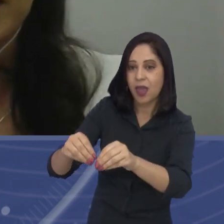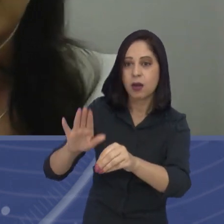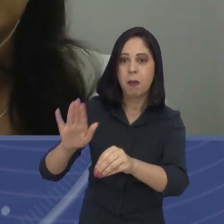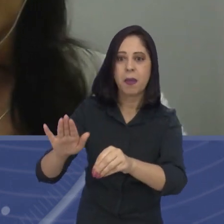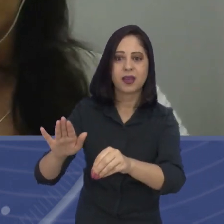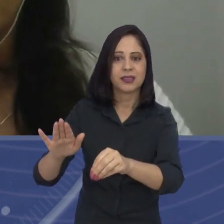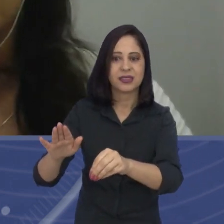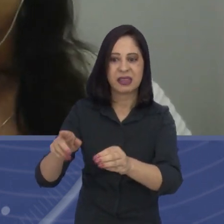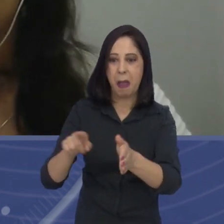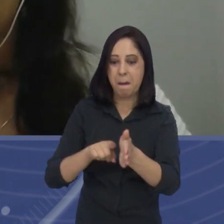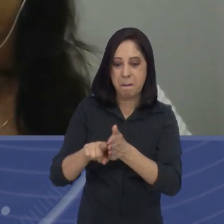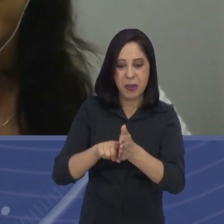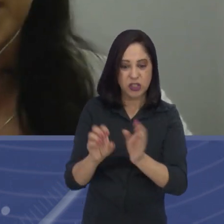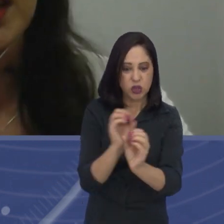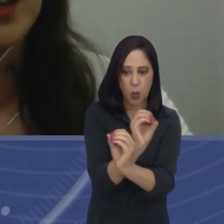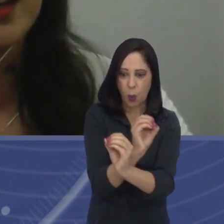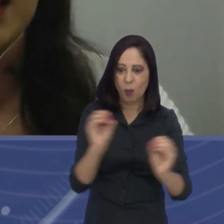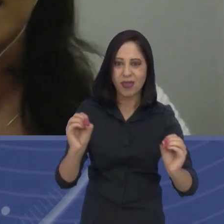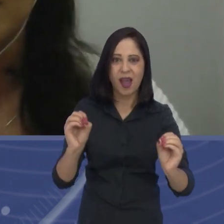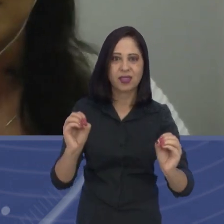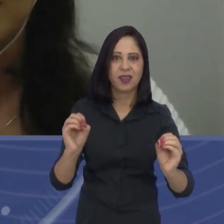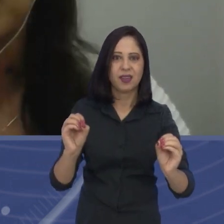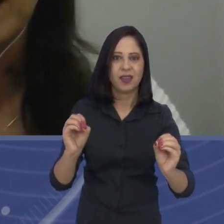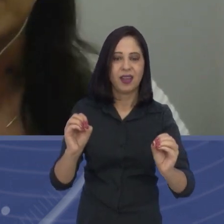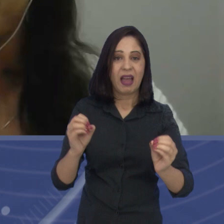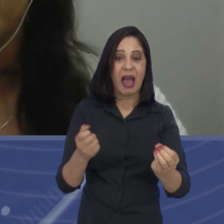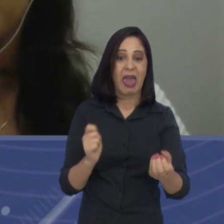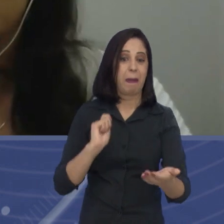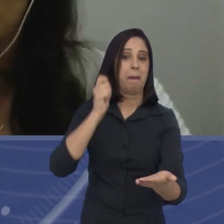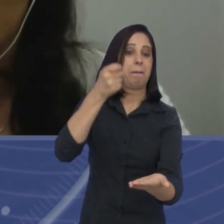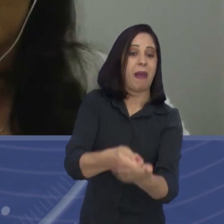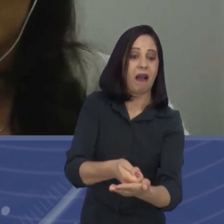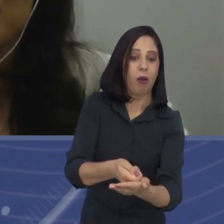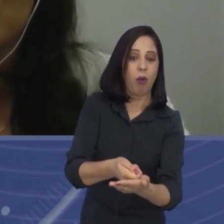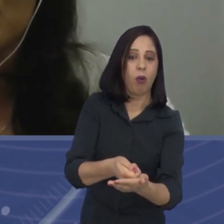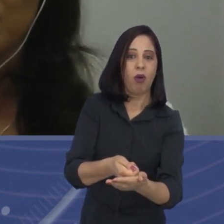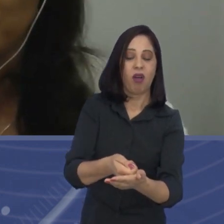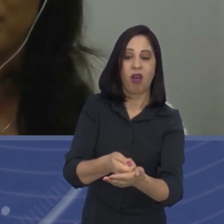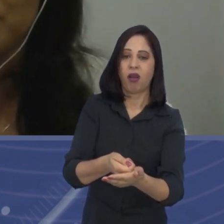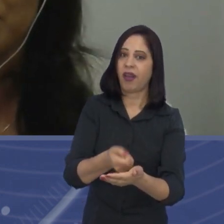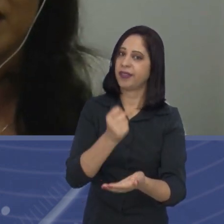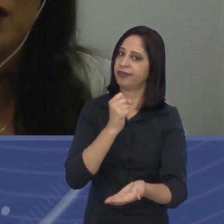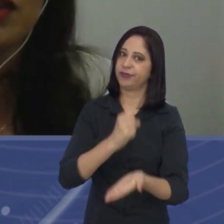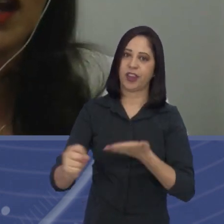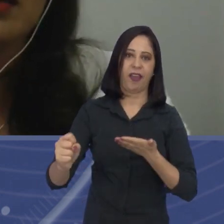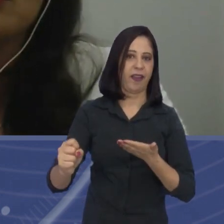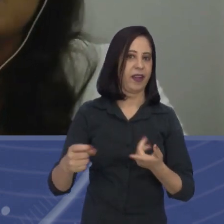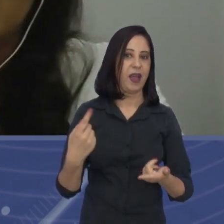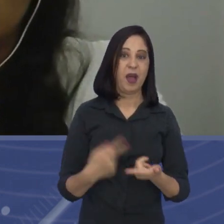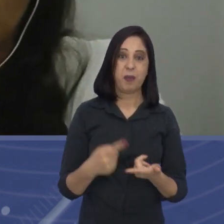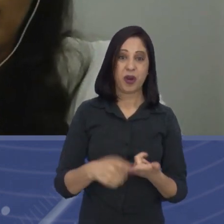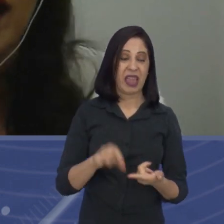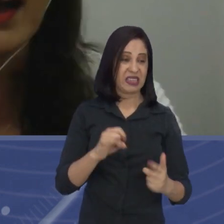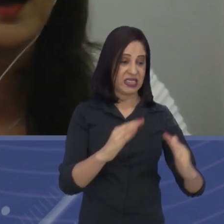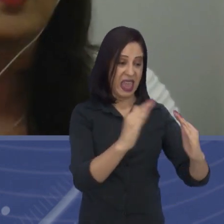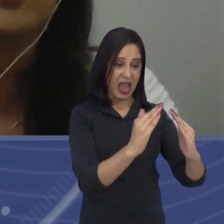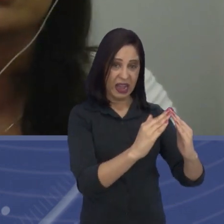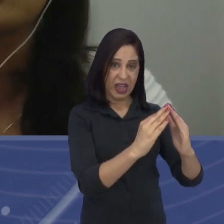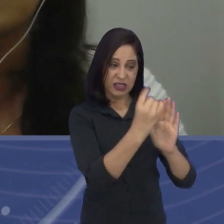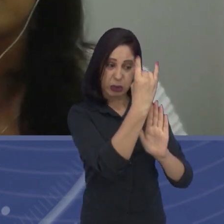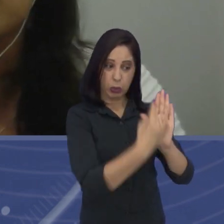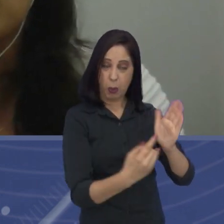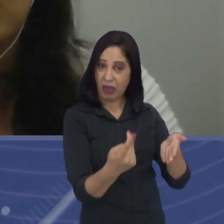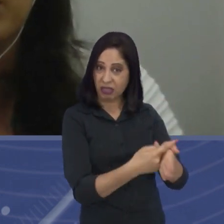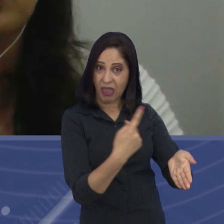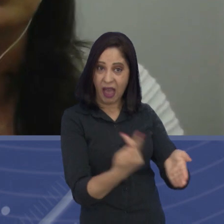consegue instalar energia porque a EDP não instala energia se o imóvel estiver irregular, não consegue colocar água,